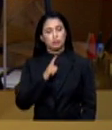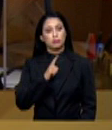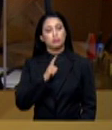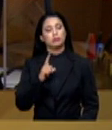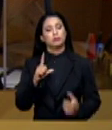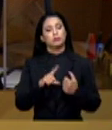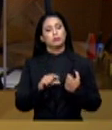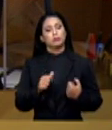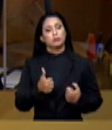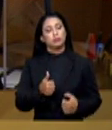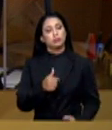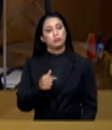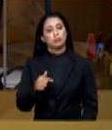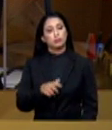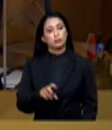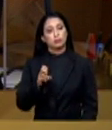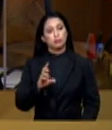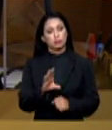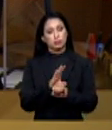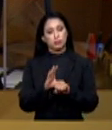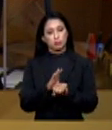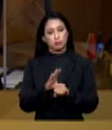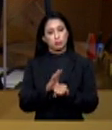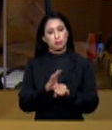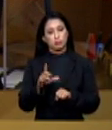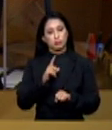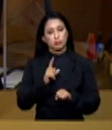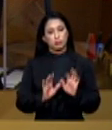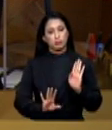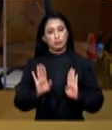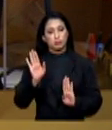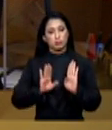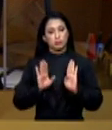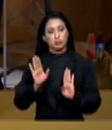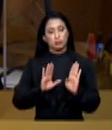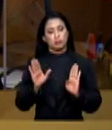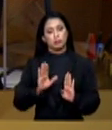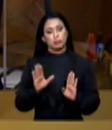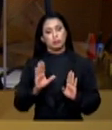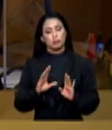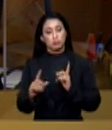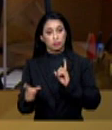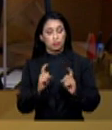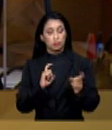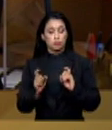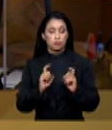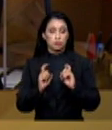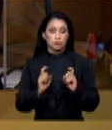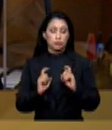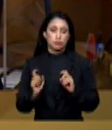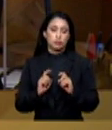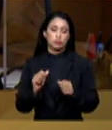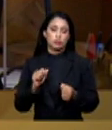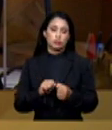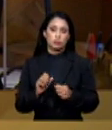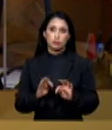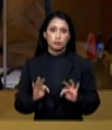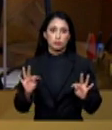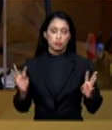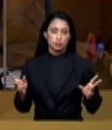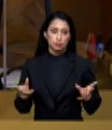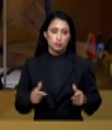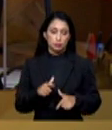175 da Constituição Federal que exige licitação para delegação administrativa execução de todo e qualquer